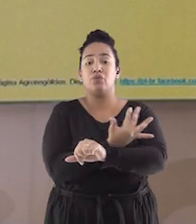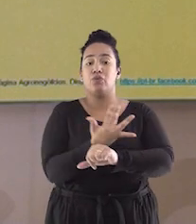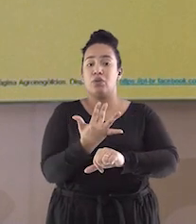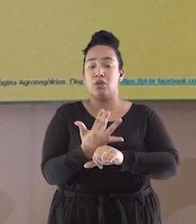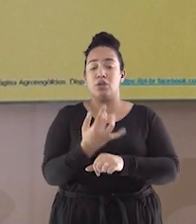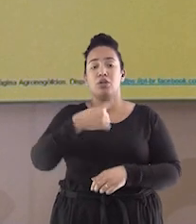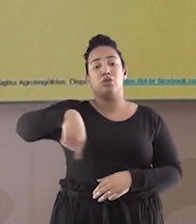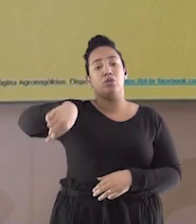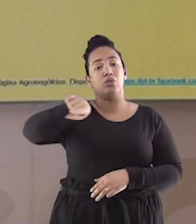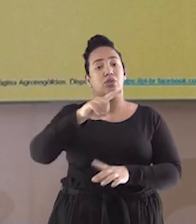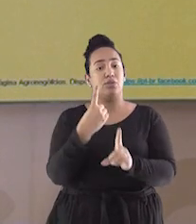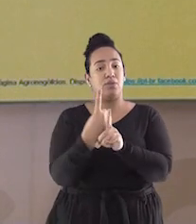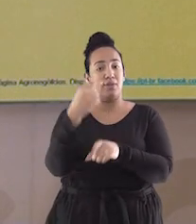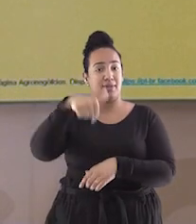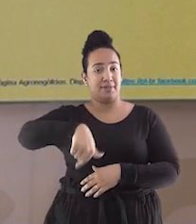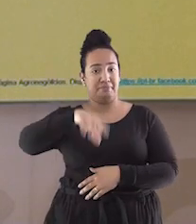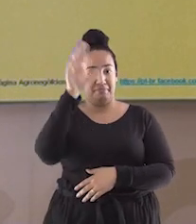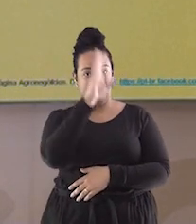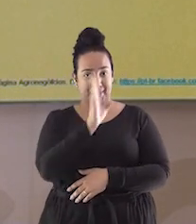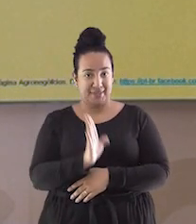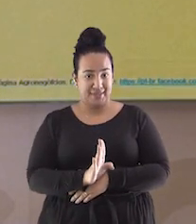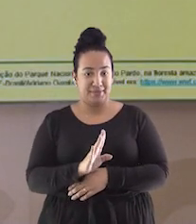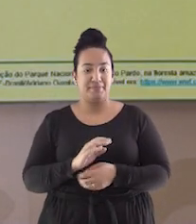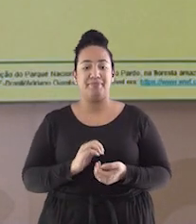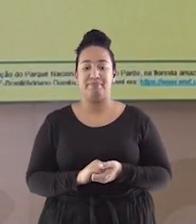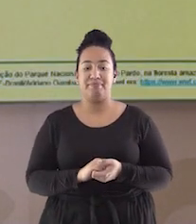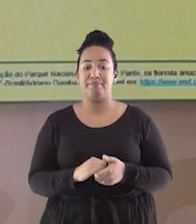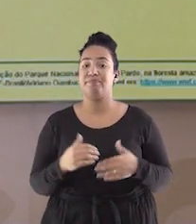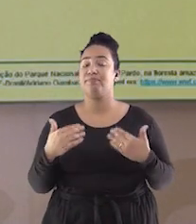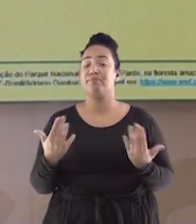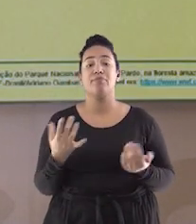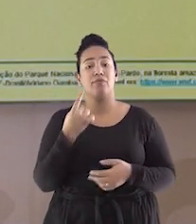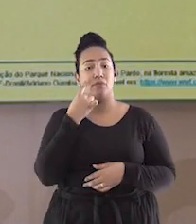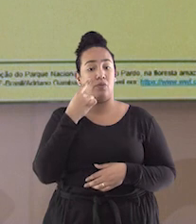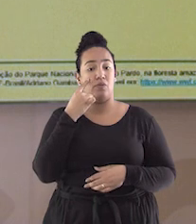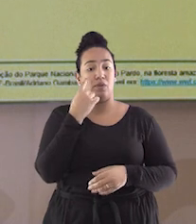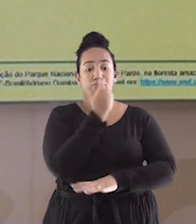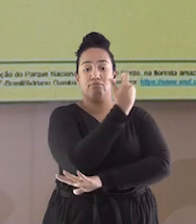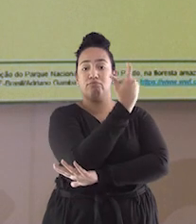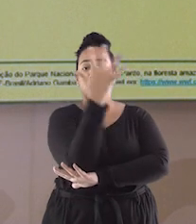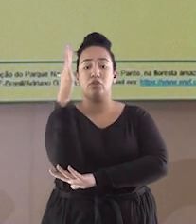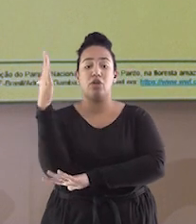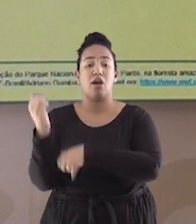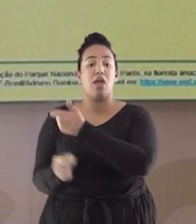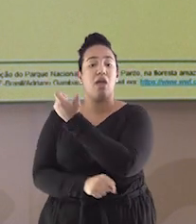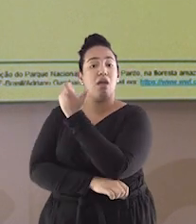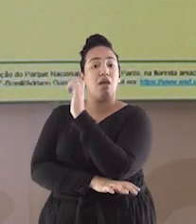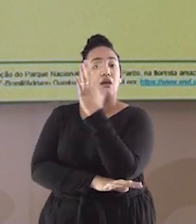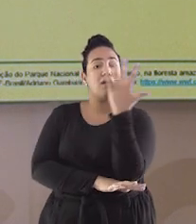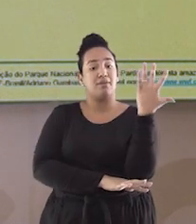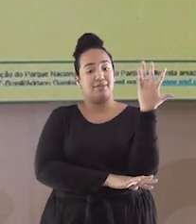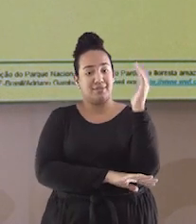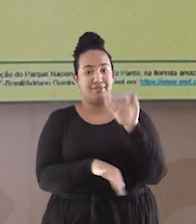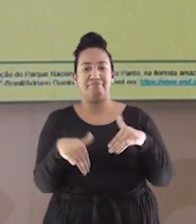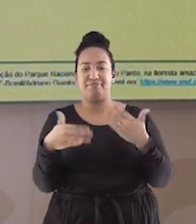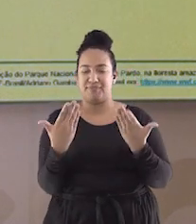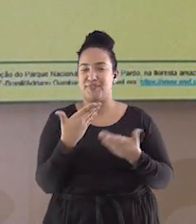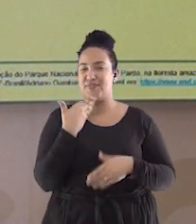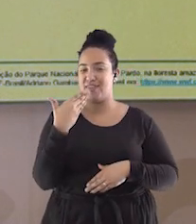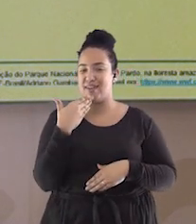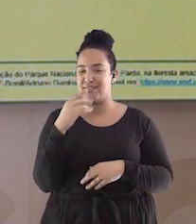comuns nas paisagens do Brasil. Vamos identificar as formações florestais. Com esse nome fica até fácil